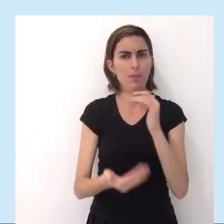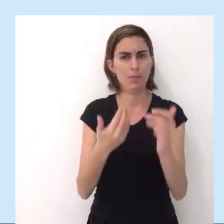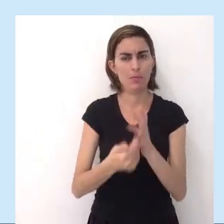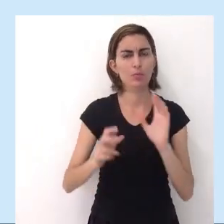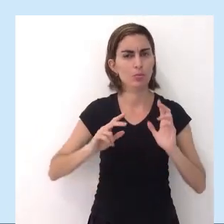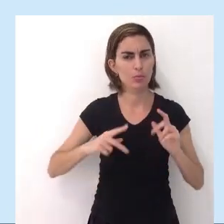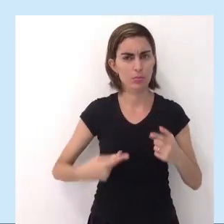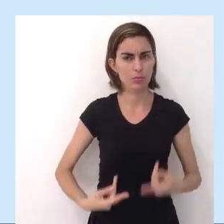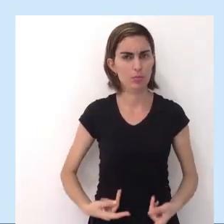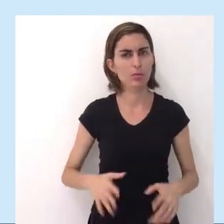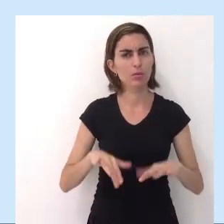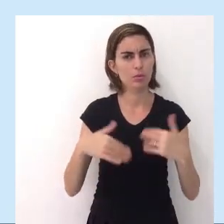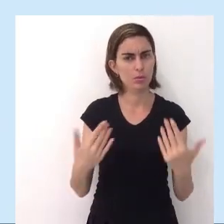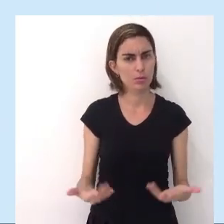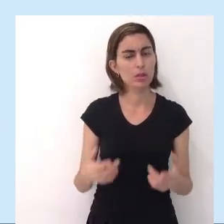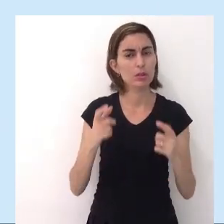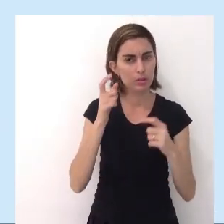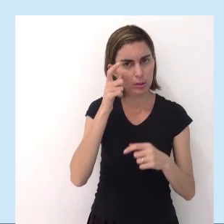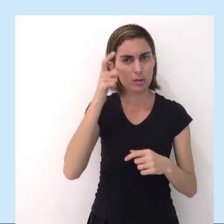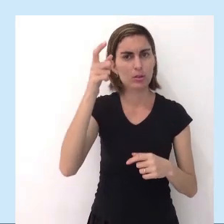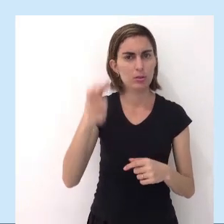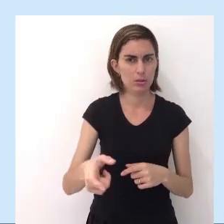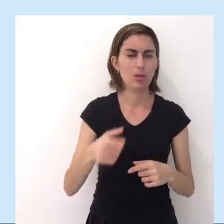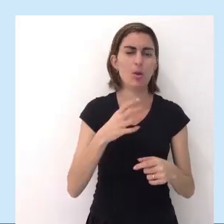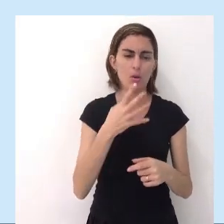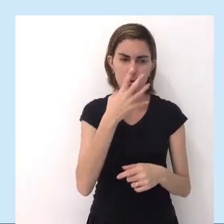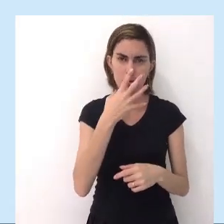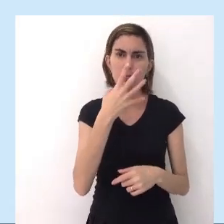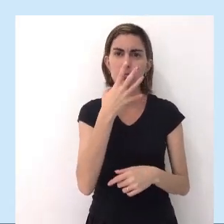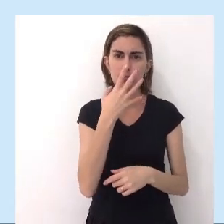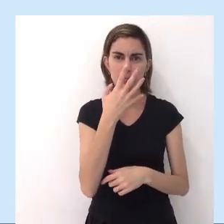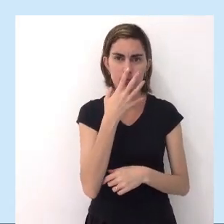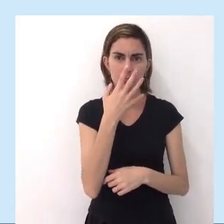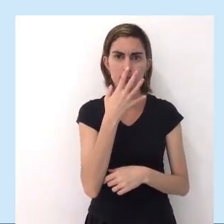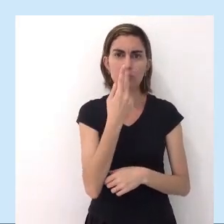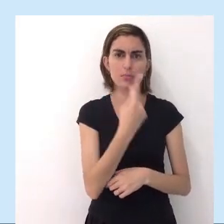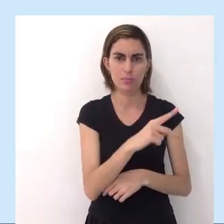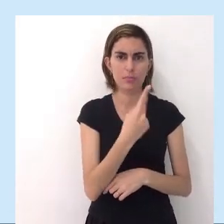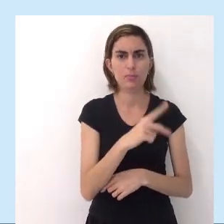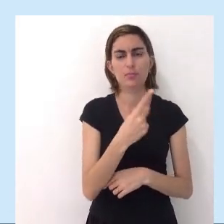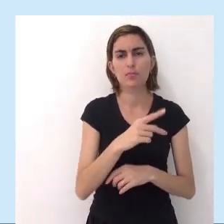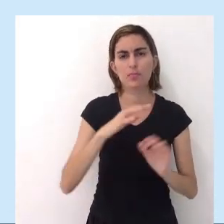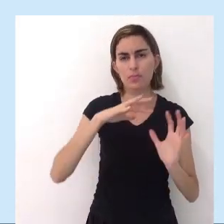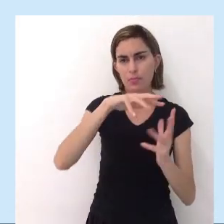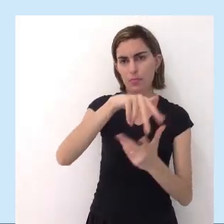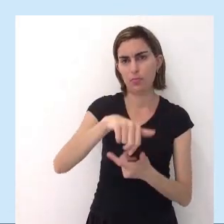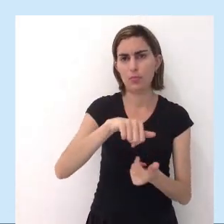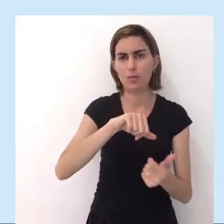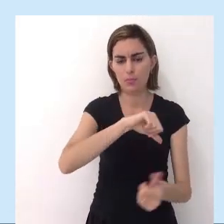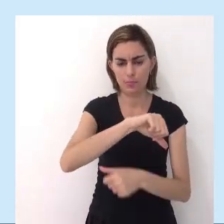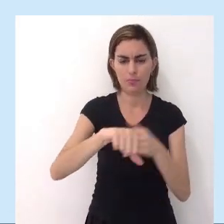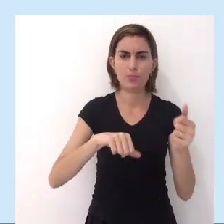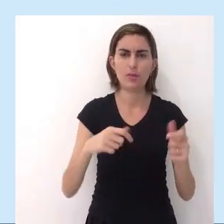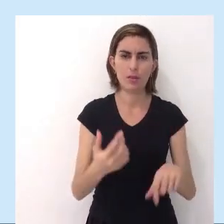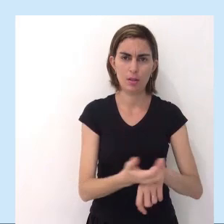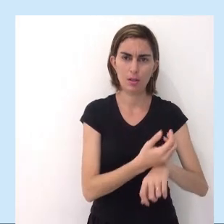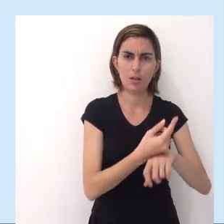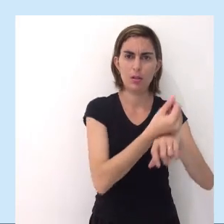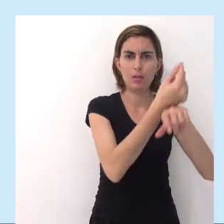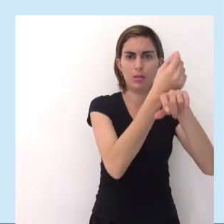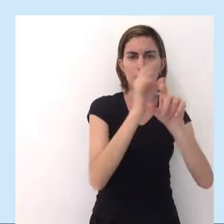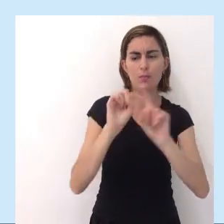contingente humano. Tá? Então, é interessante que a gente observe que esse mundo bipolar,